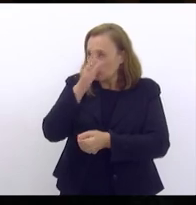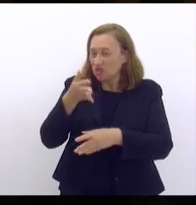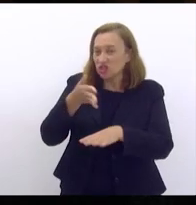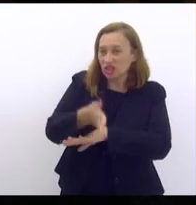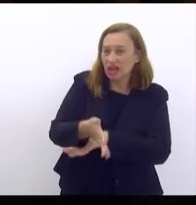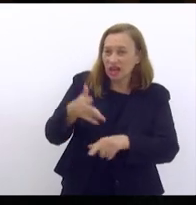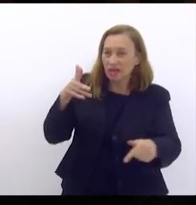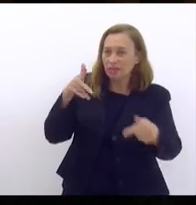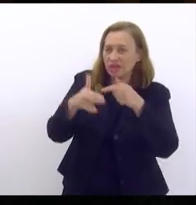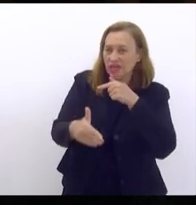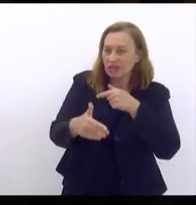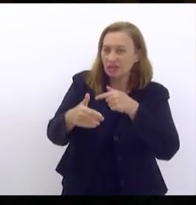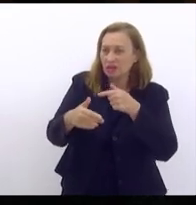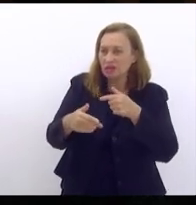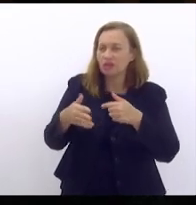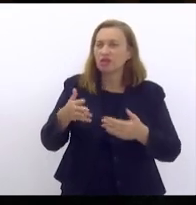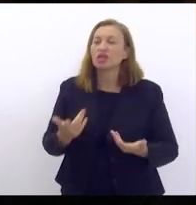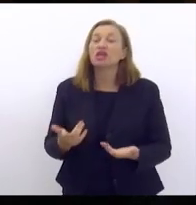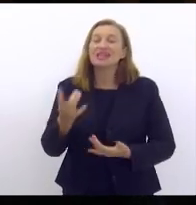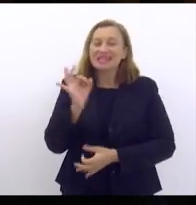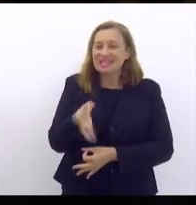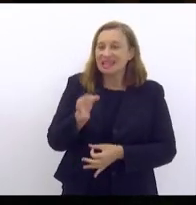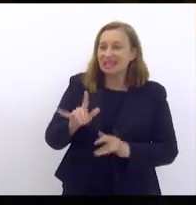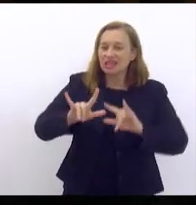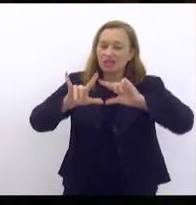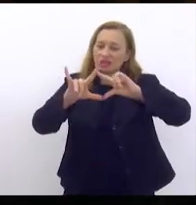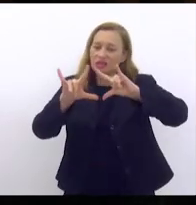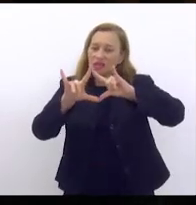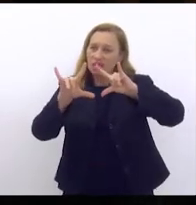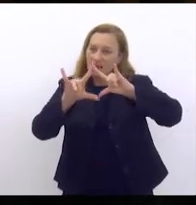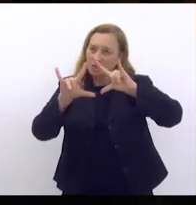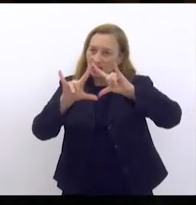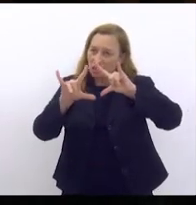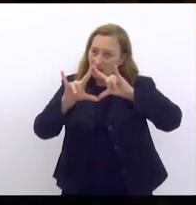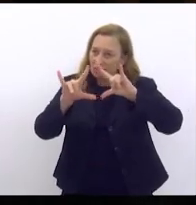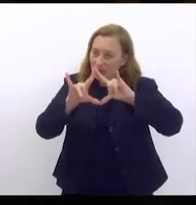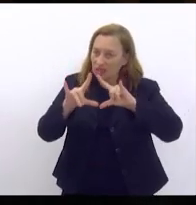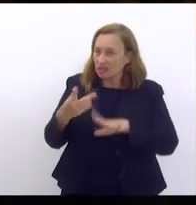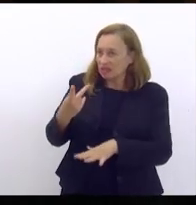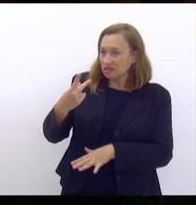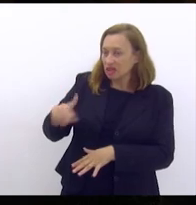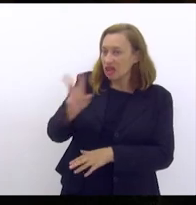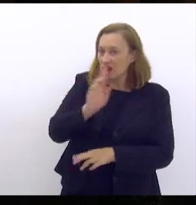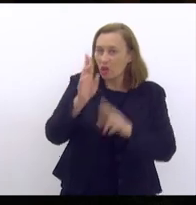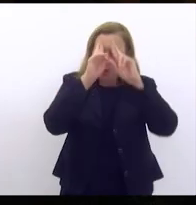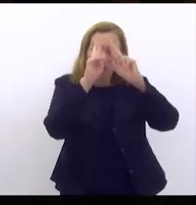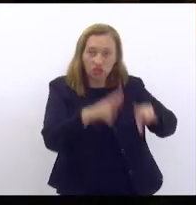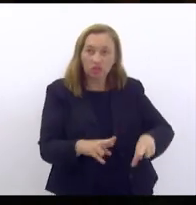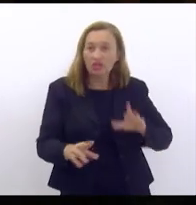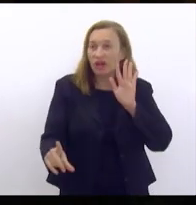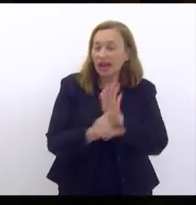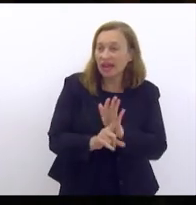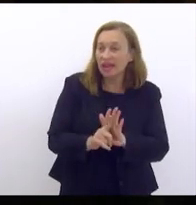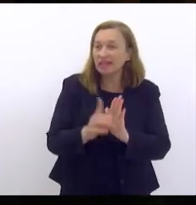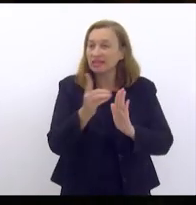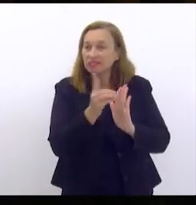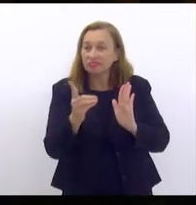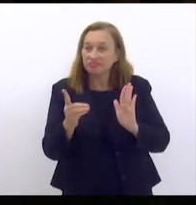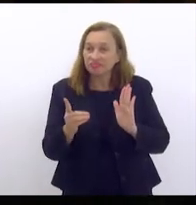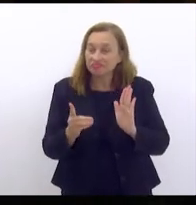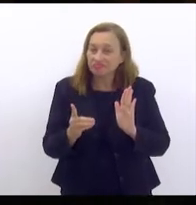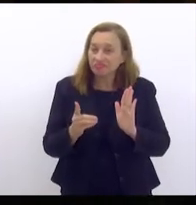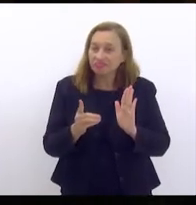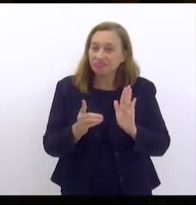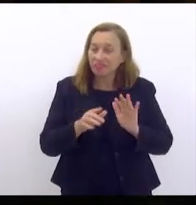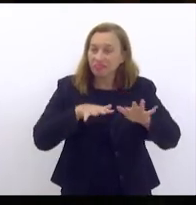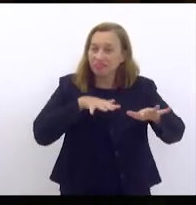absoluta convicção que os milicianos, os capangas dele, não respeitam a legislação de trânsito, passam